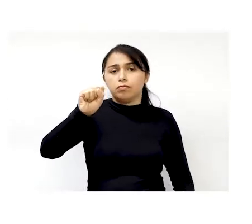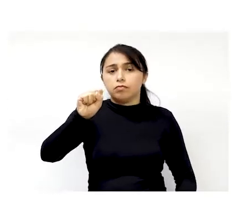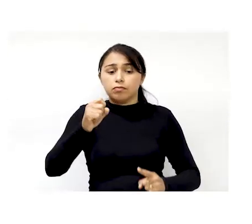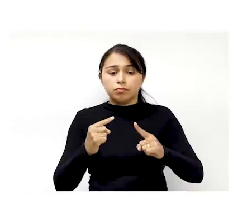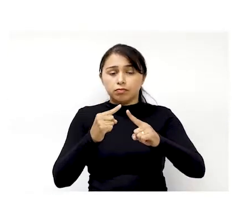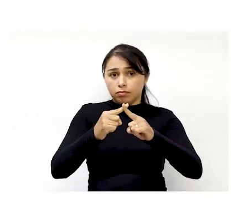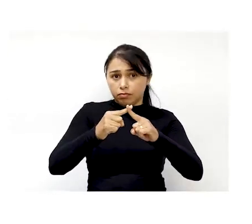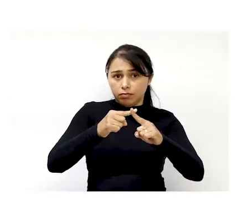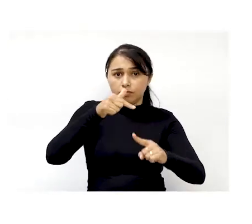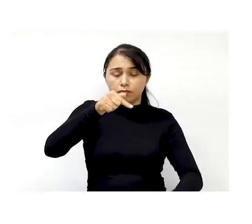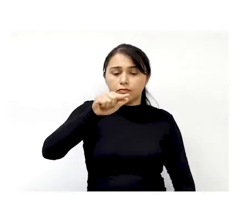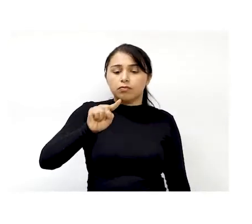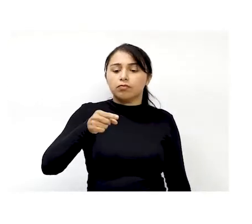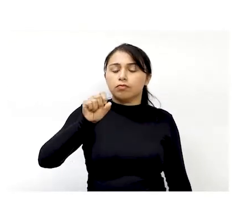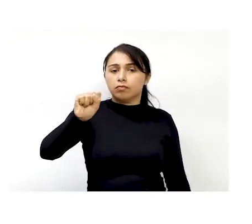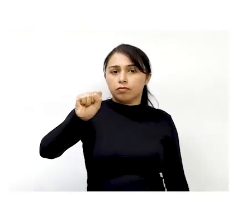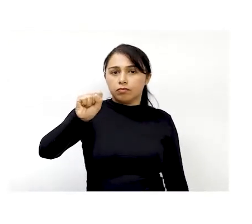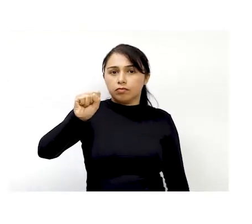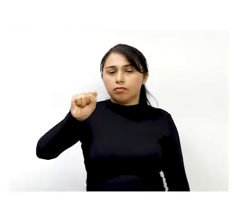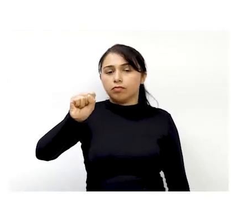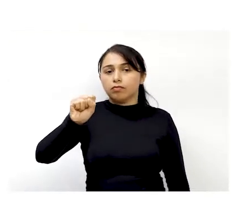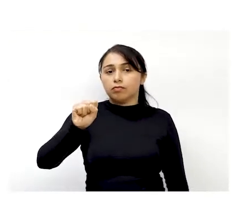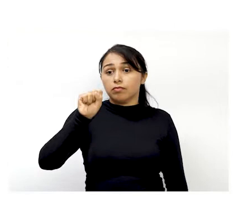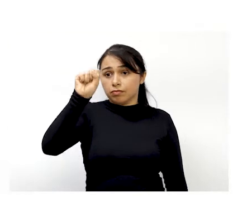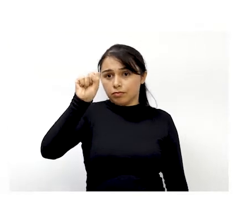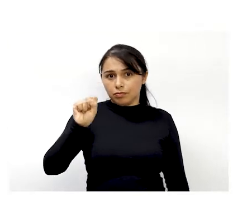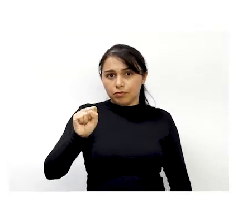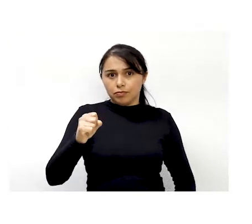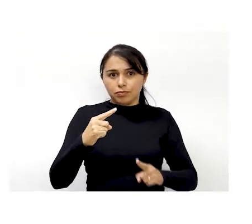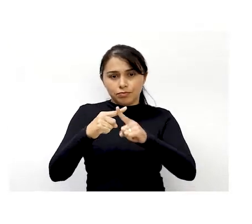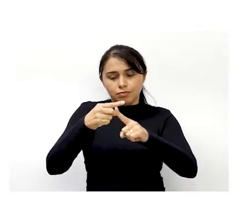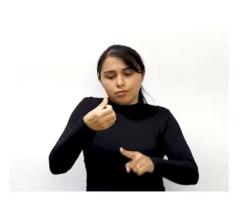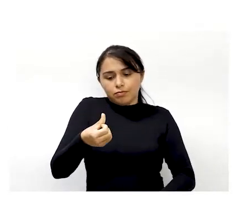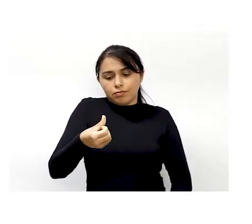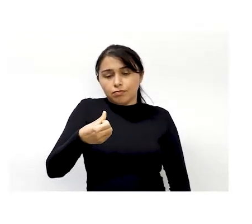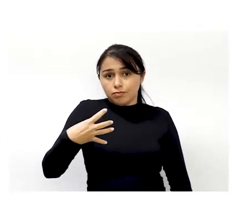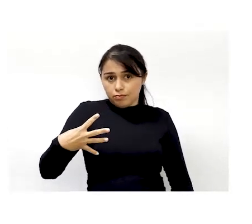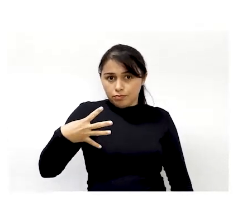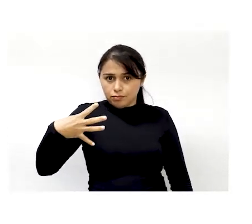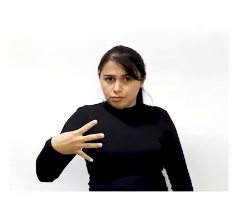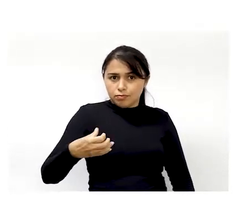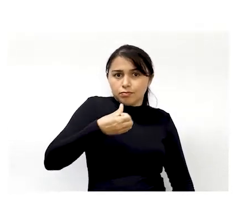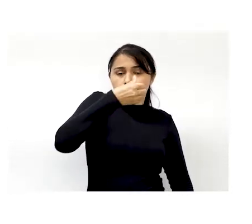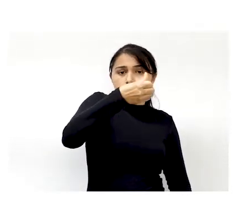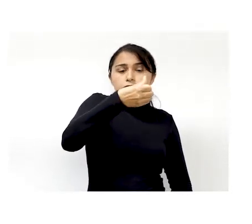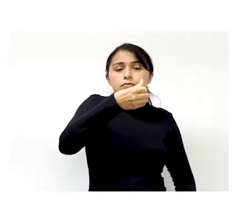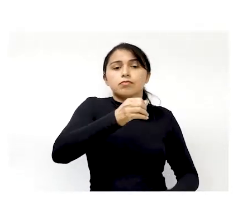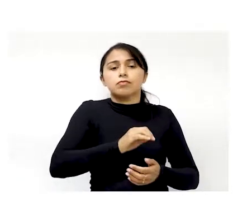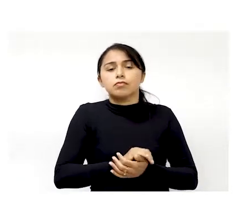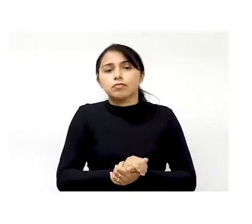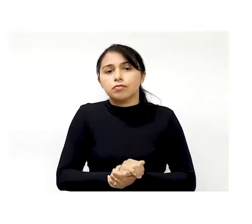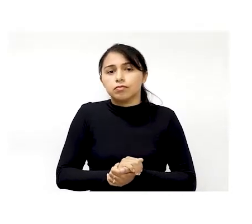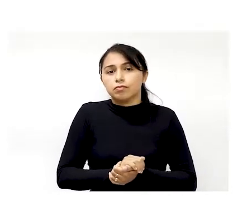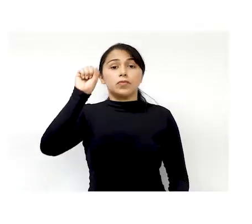59,29. Então, já chegou bem perto aí, né? Vamos ver aqui o 7,8 vezes